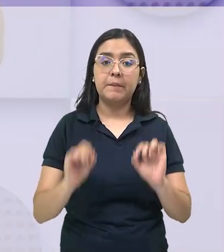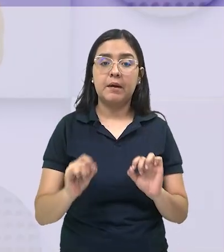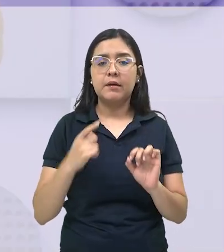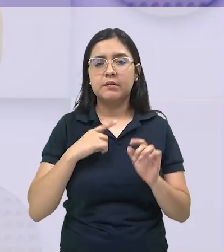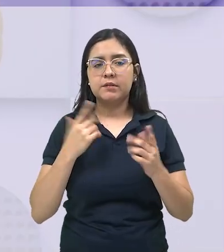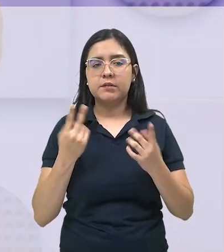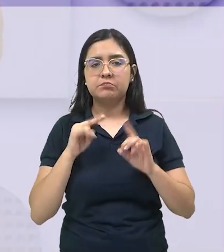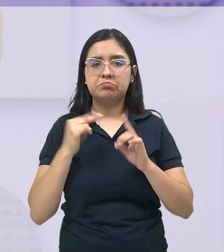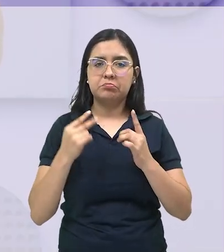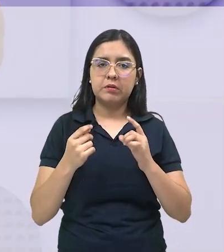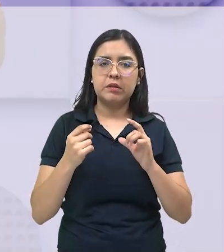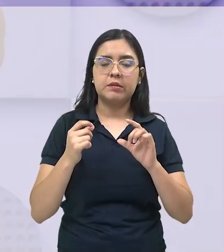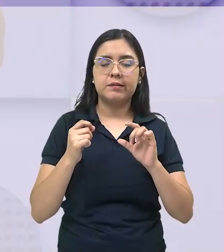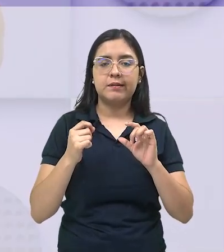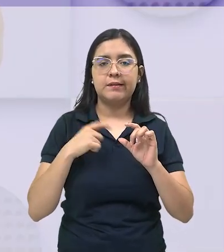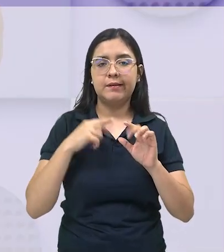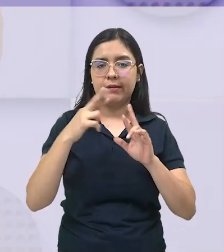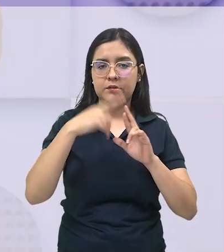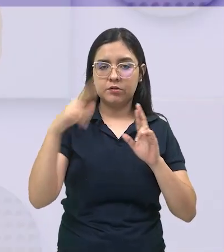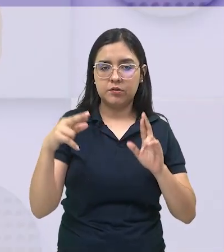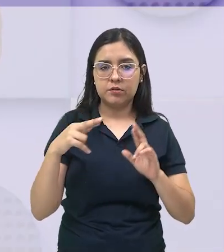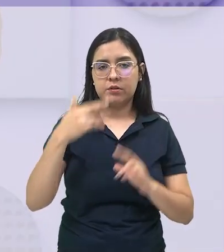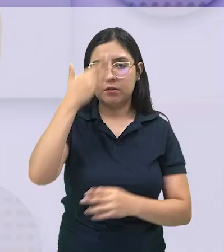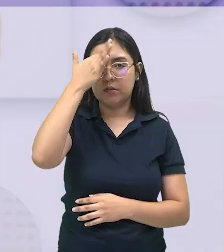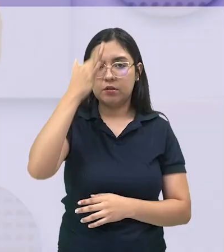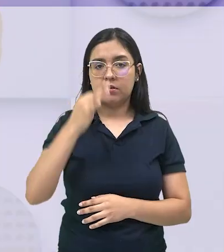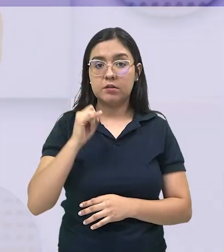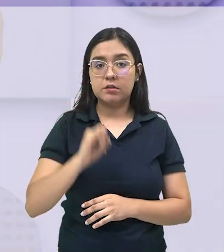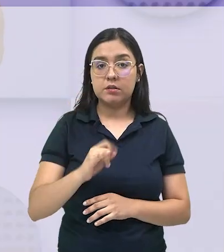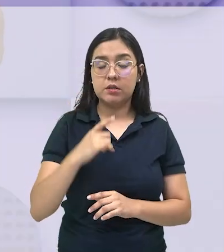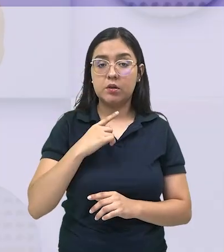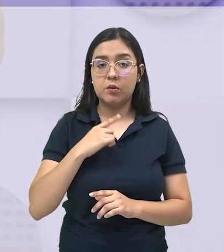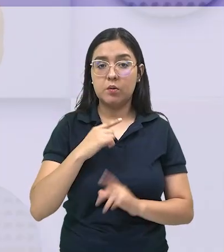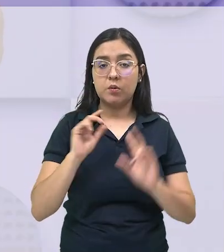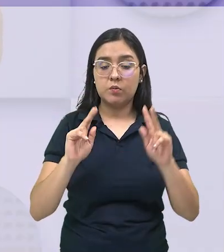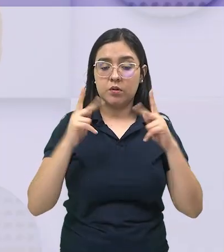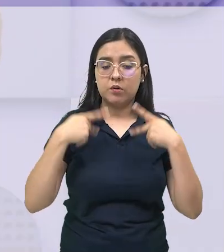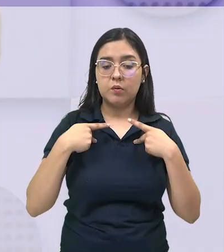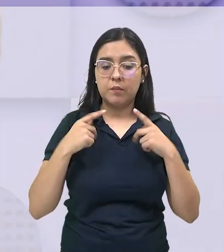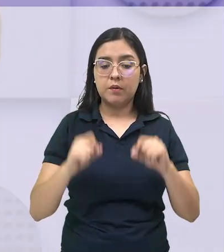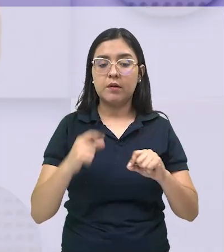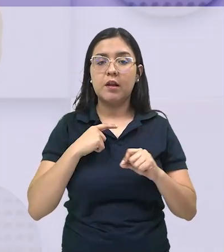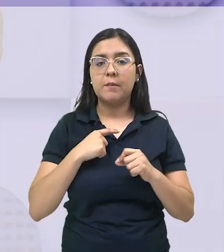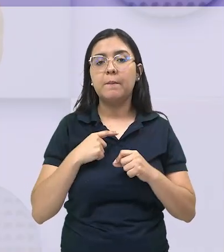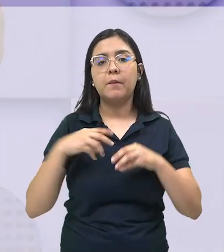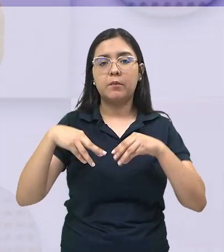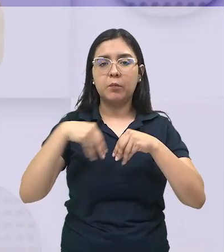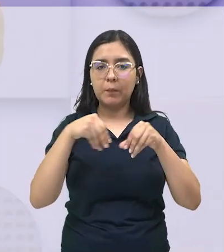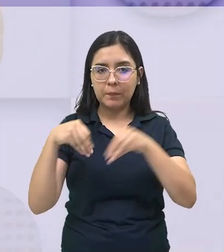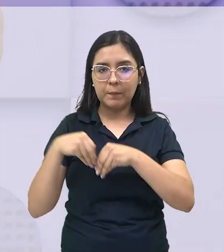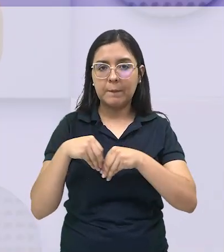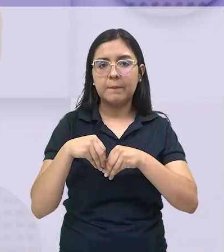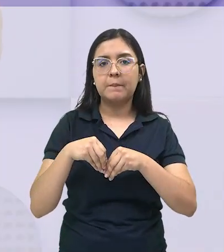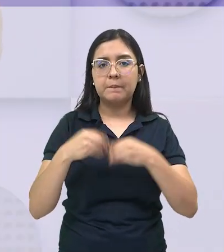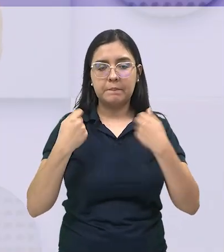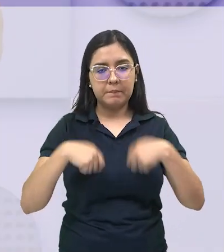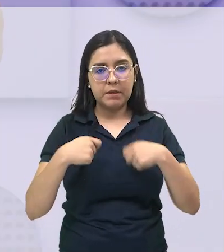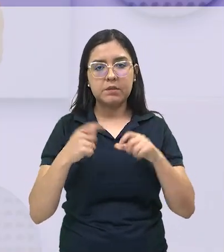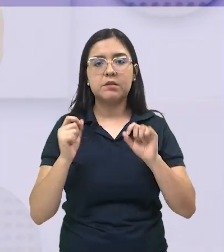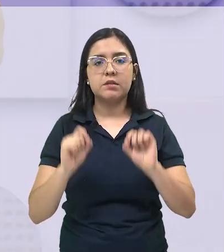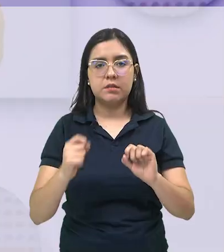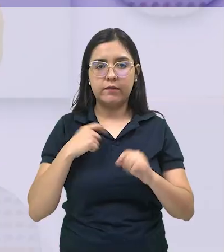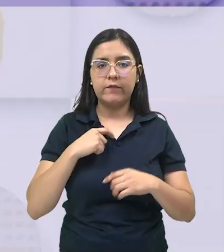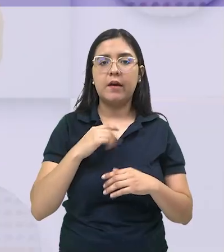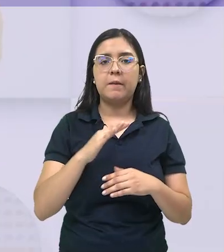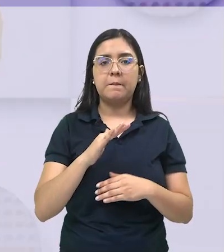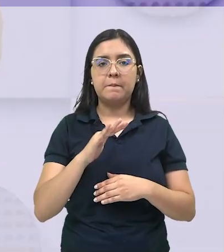concepções religiosas entendem que se o homem veio do pó da terra, ele tem que voltar